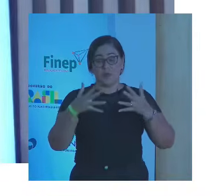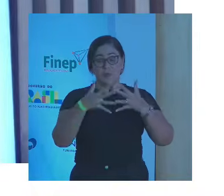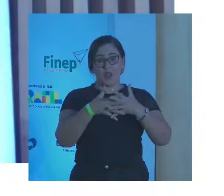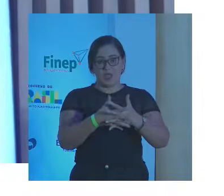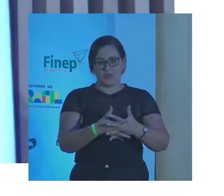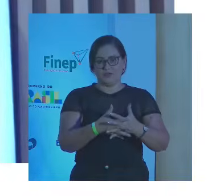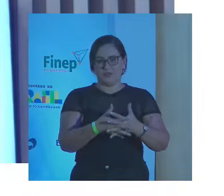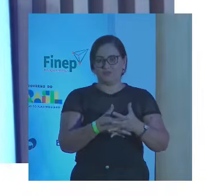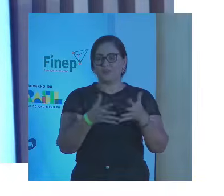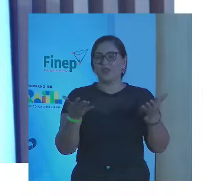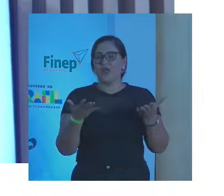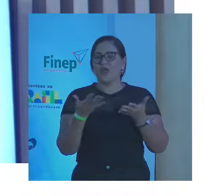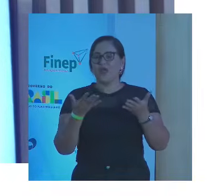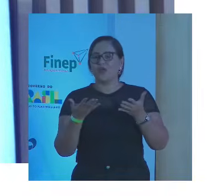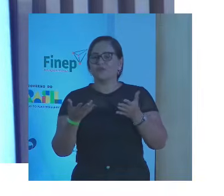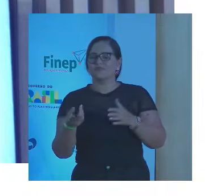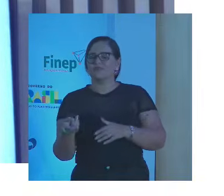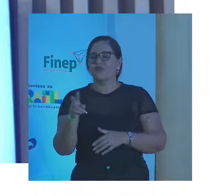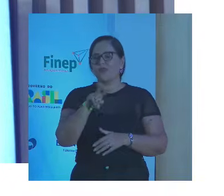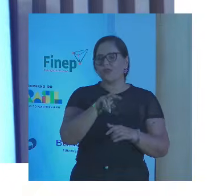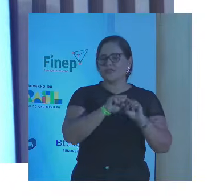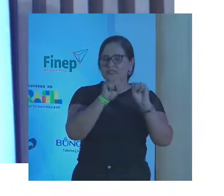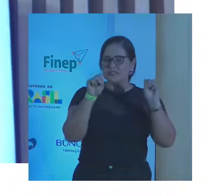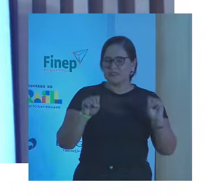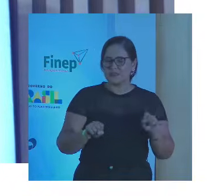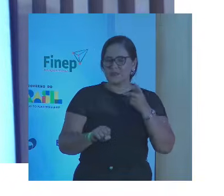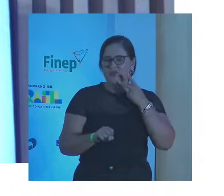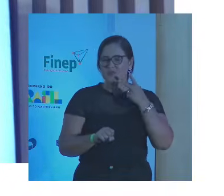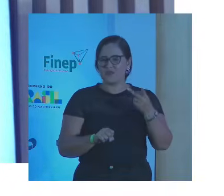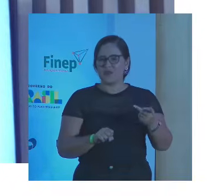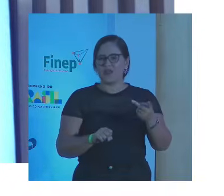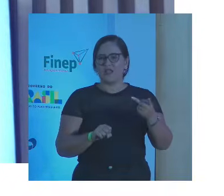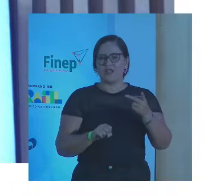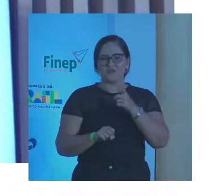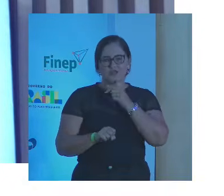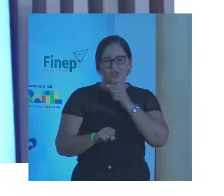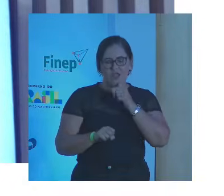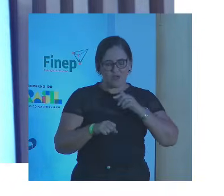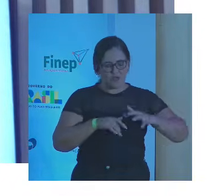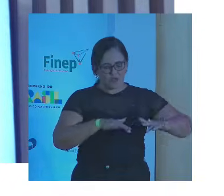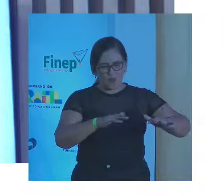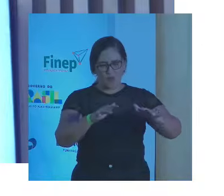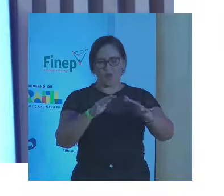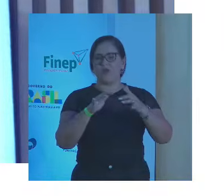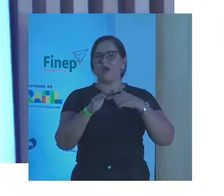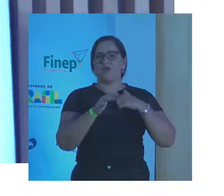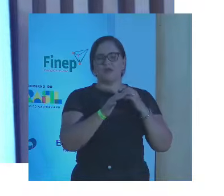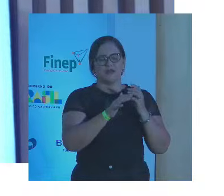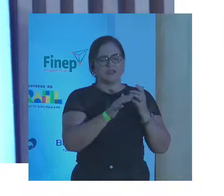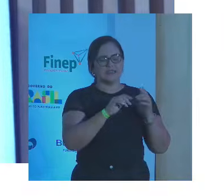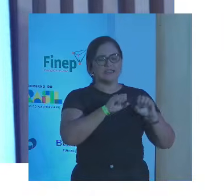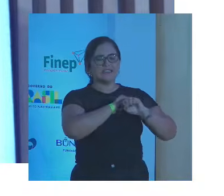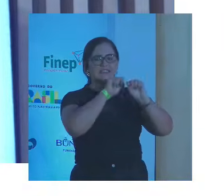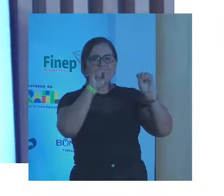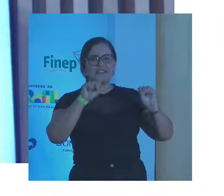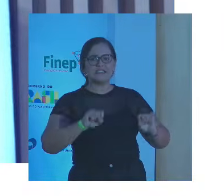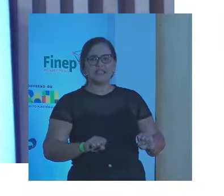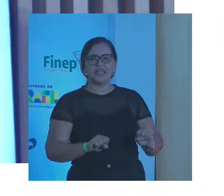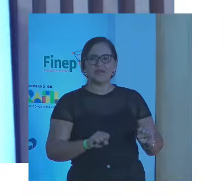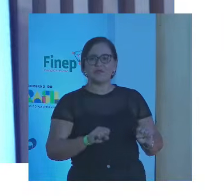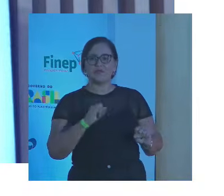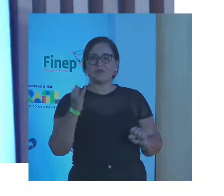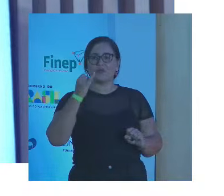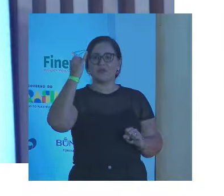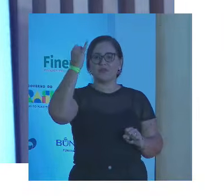complexo. Passando para outros sistemas complexos, vamos falar um pouco de recifes de coral. Esses são ecossistemas